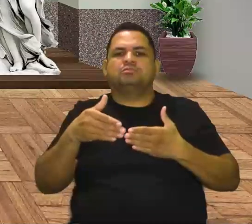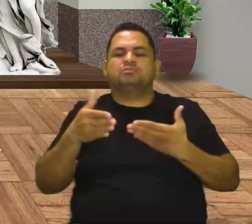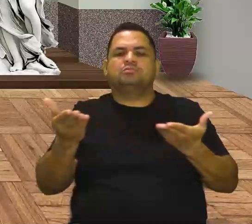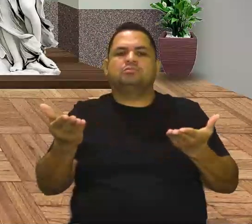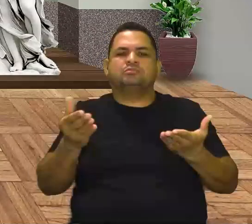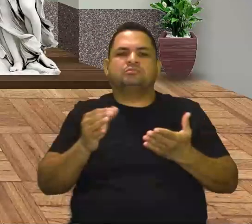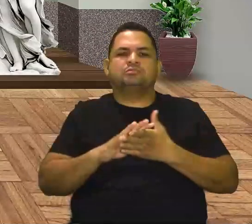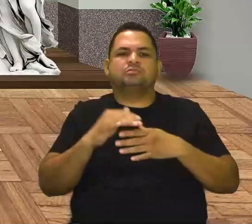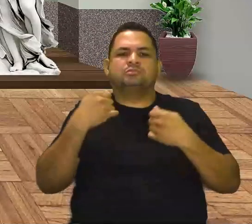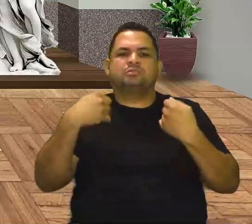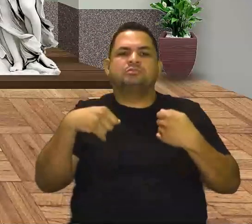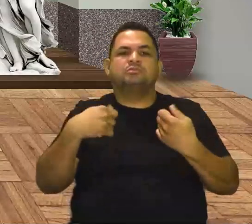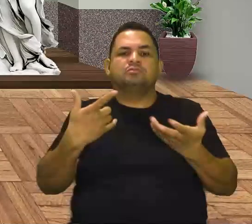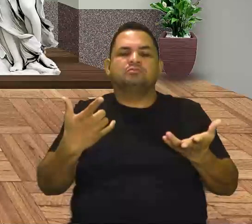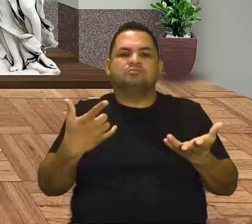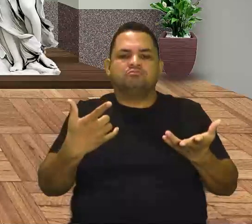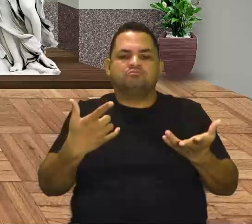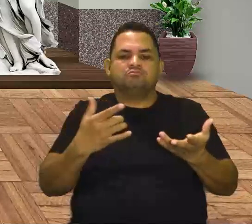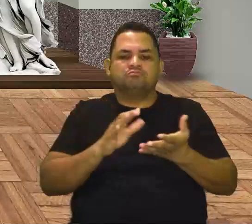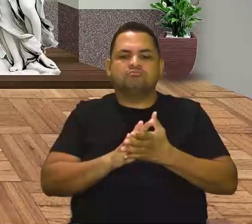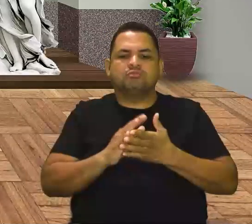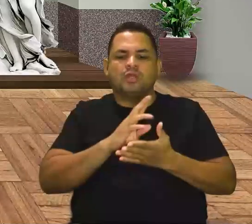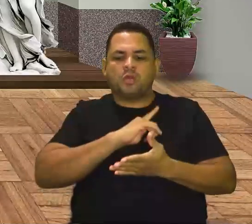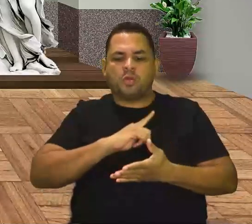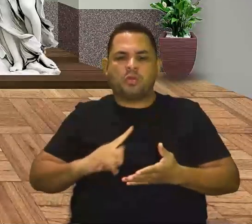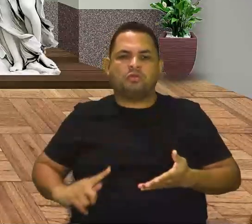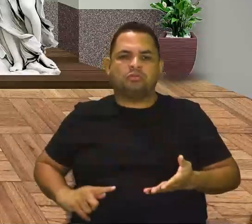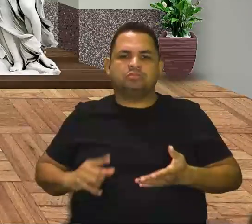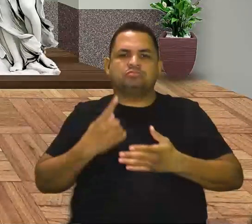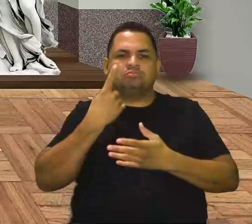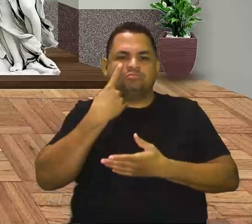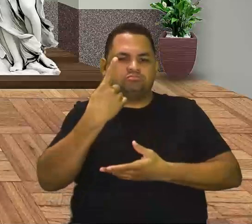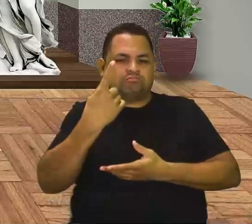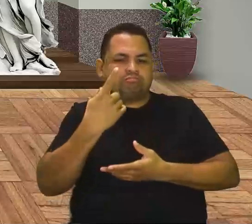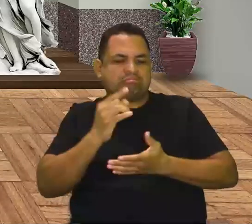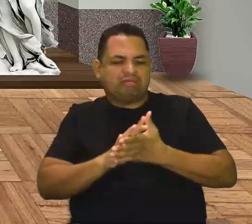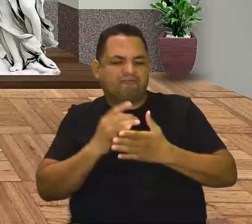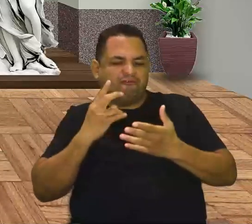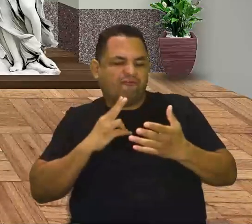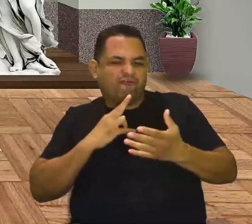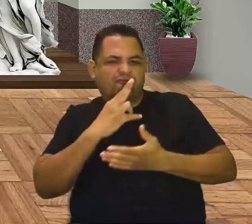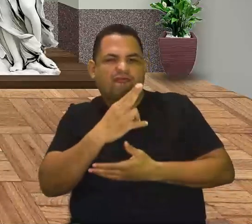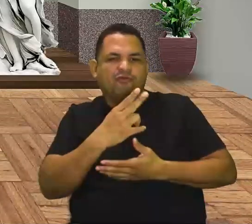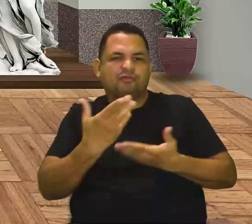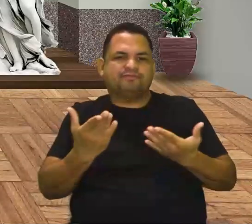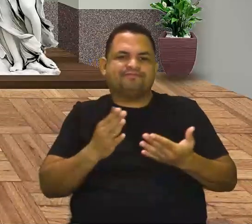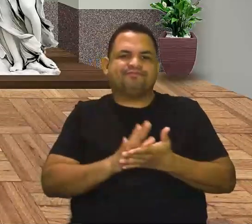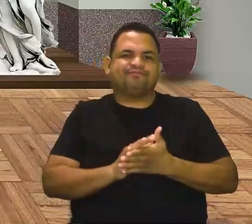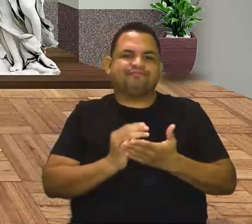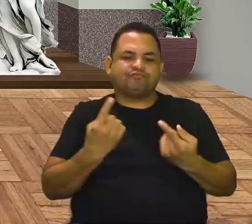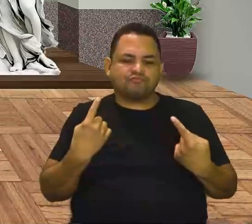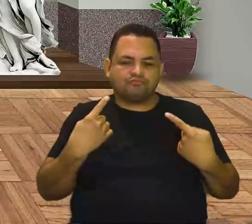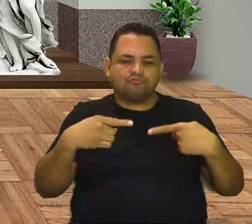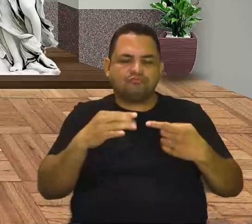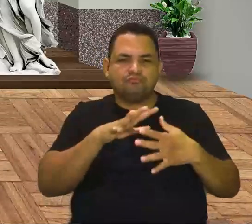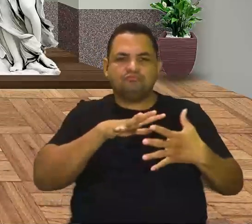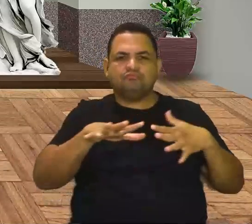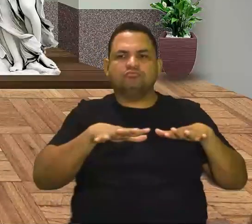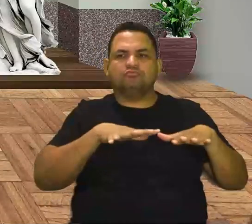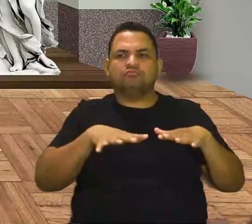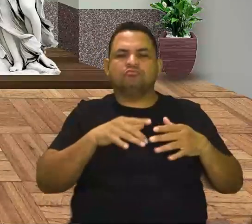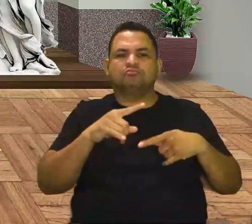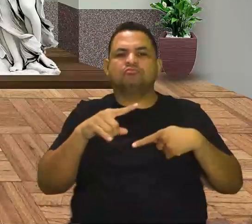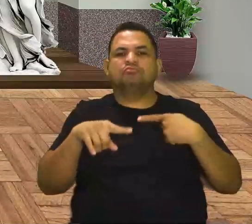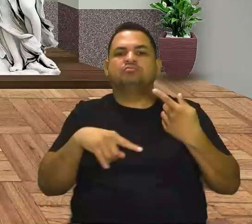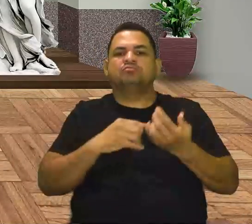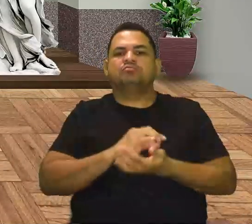Precisa do governo central. Esse governo central ele veio muito pesado contra esse movimento.